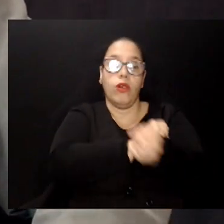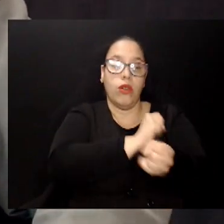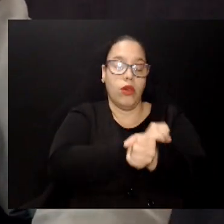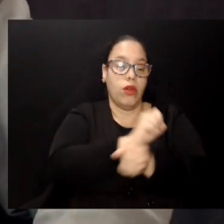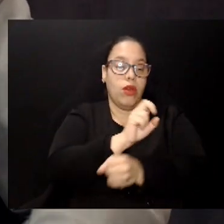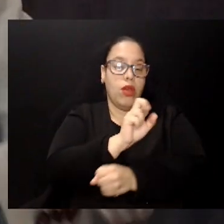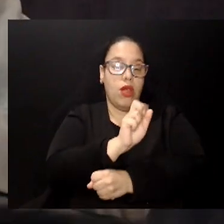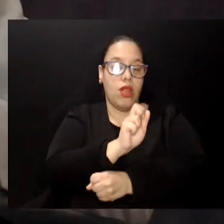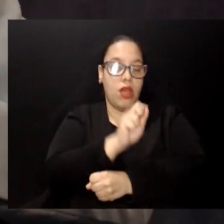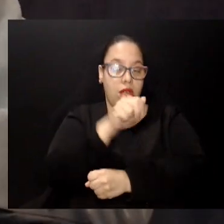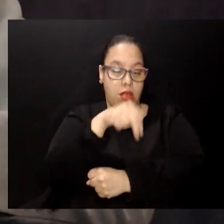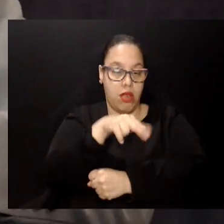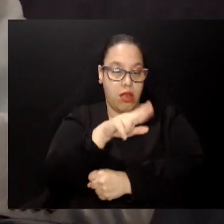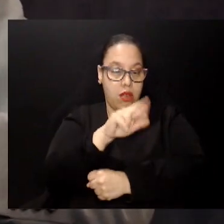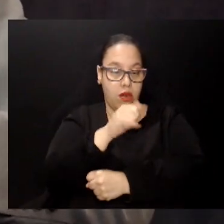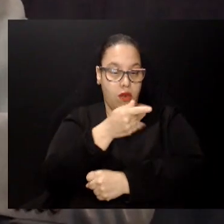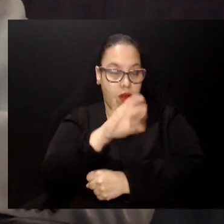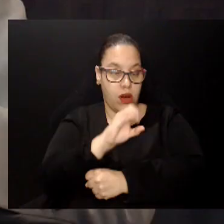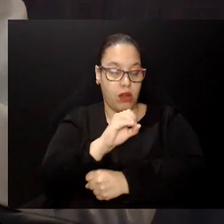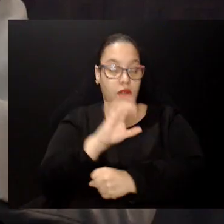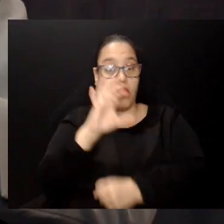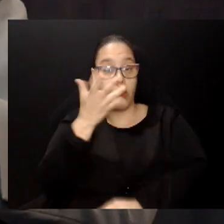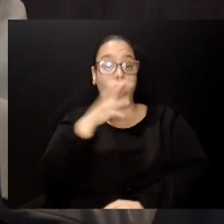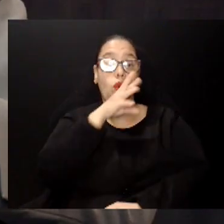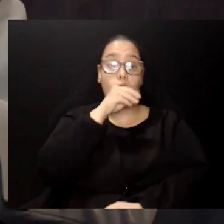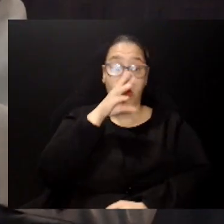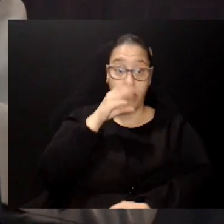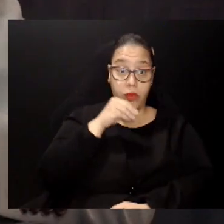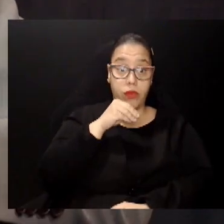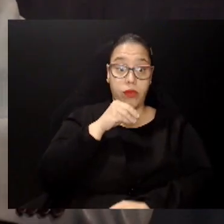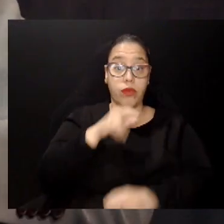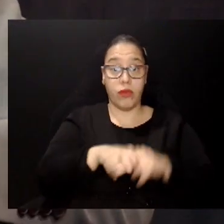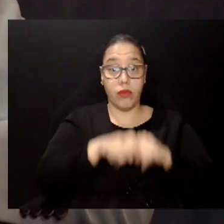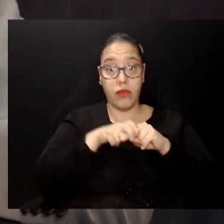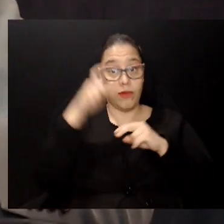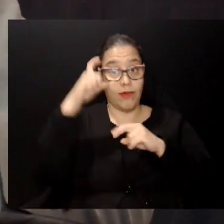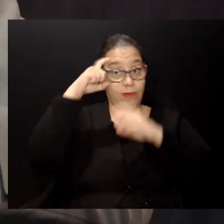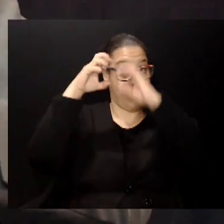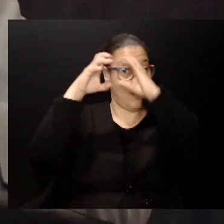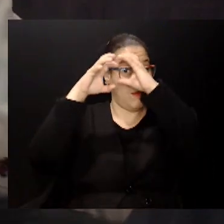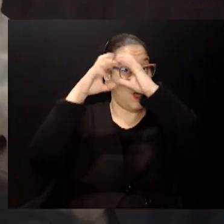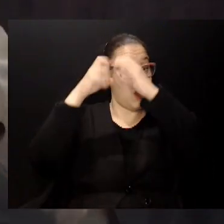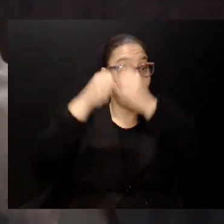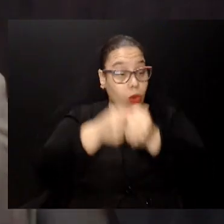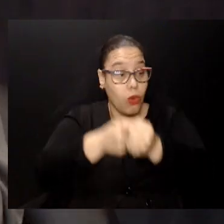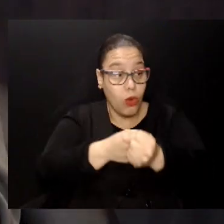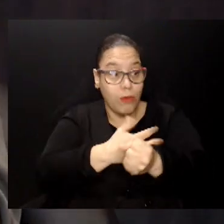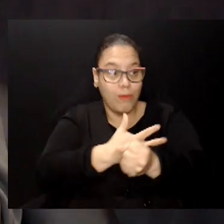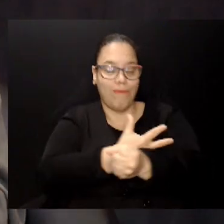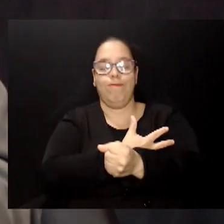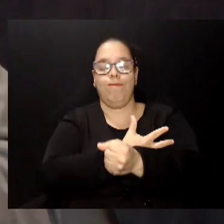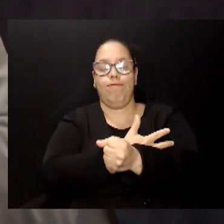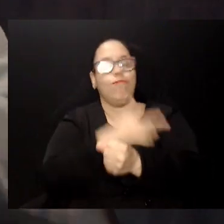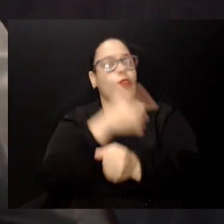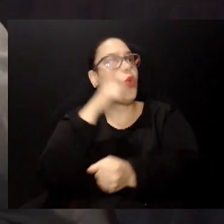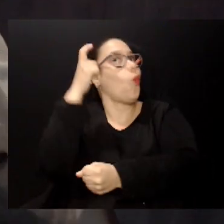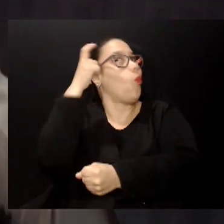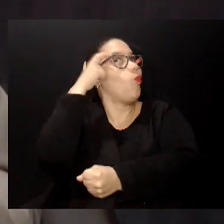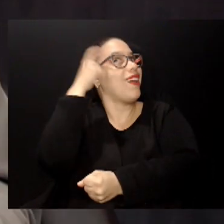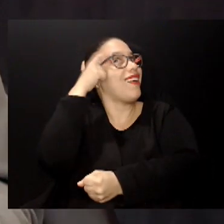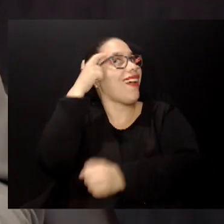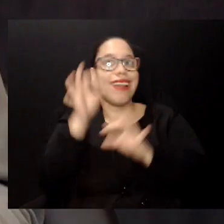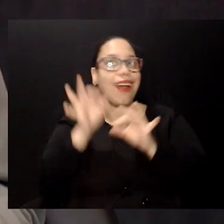ela acontece na nossa adolescência por conta de um cérebro que ainda é muito emocional. É um cérebro que ele não consegue racionalizar tantas decisões, e você acaba sendo um ser